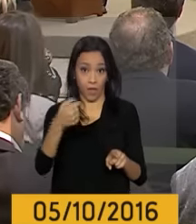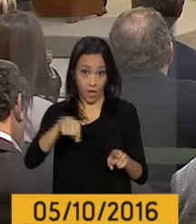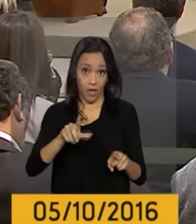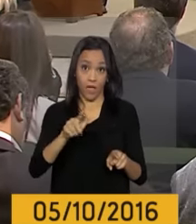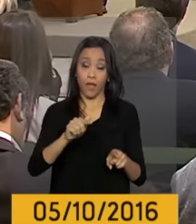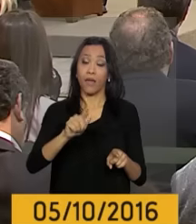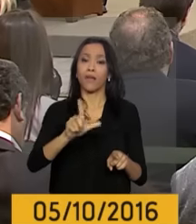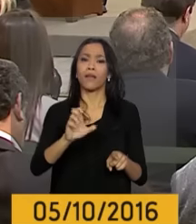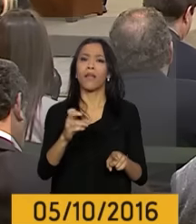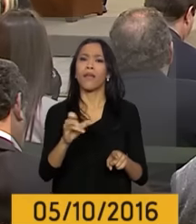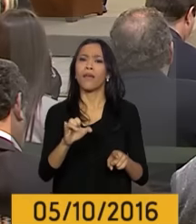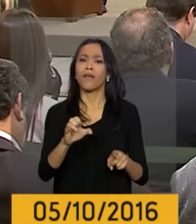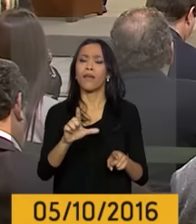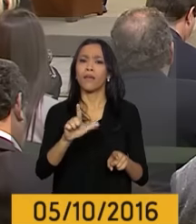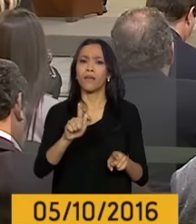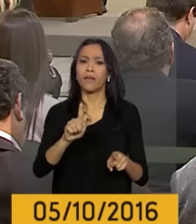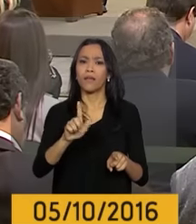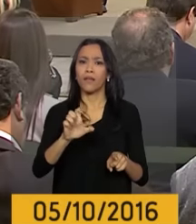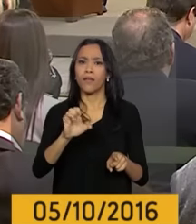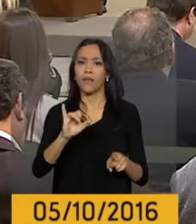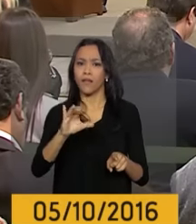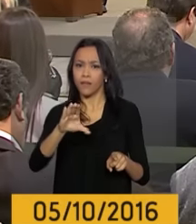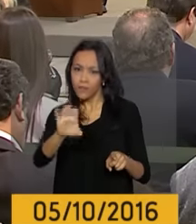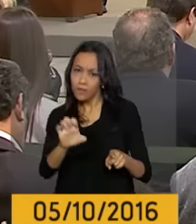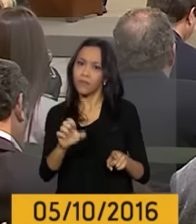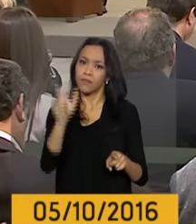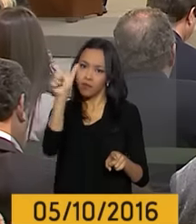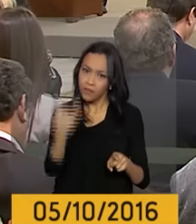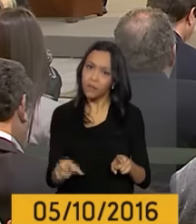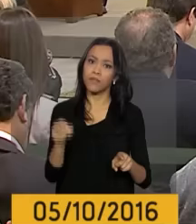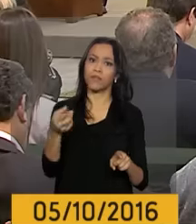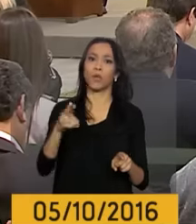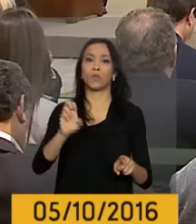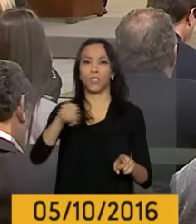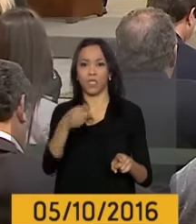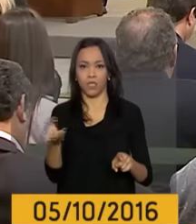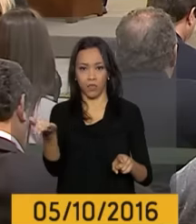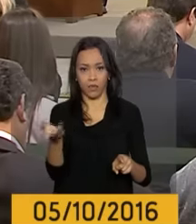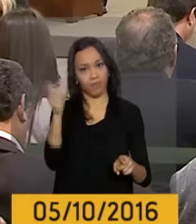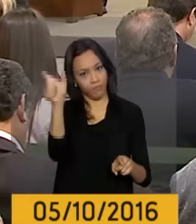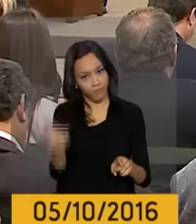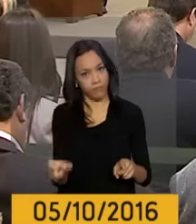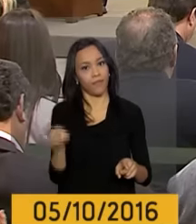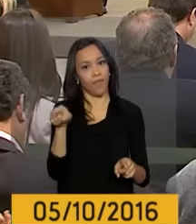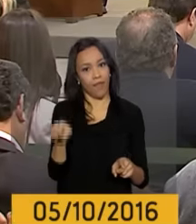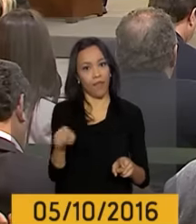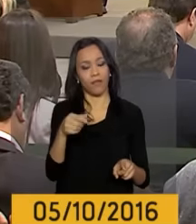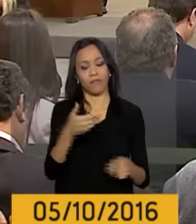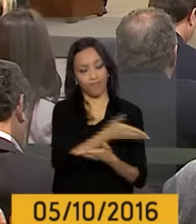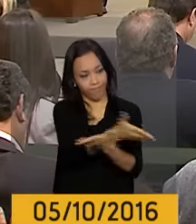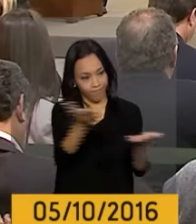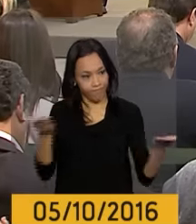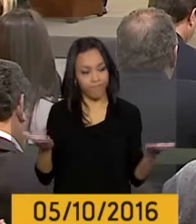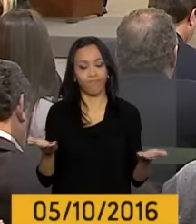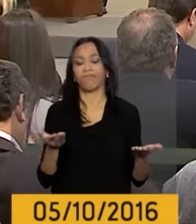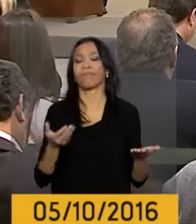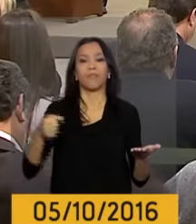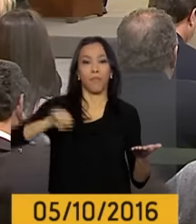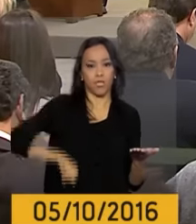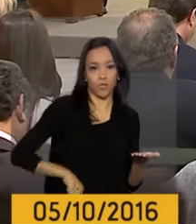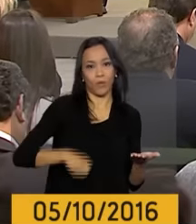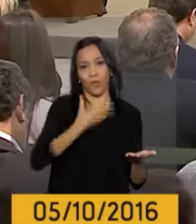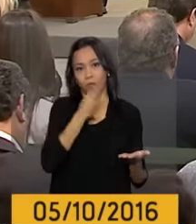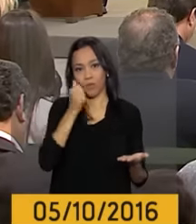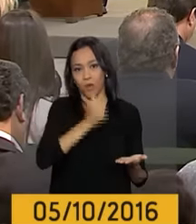Grace Mendonça, da Advocacia Geral da União, naturalmente as senhoras e senhores